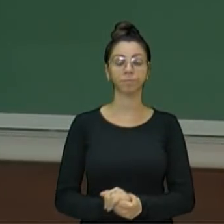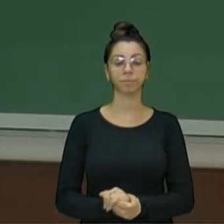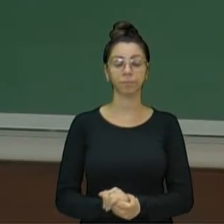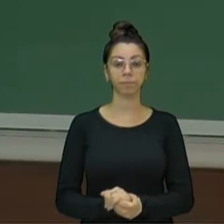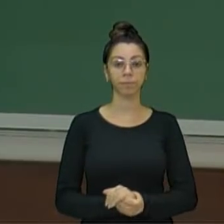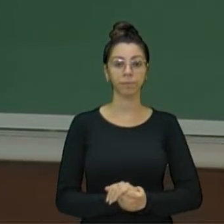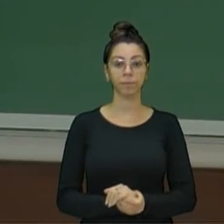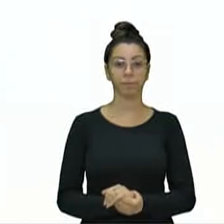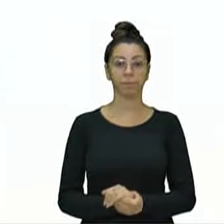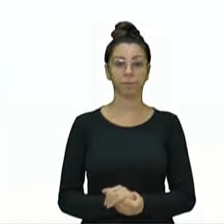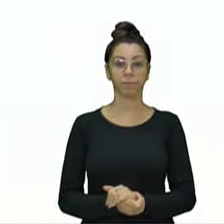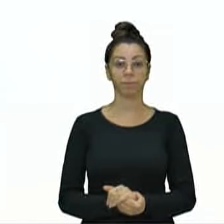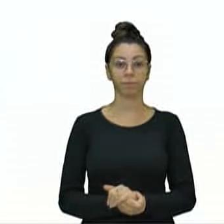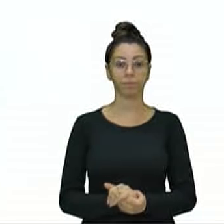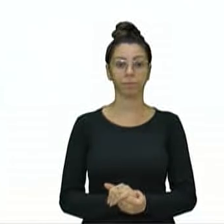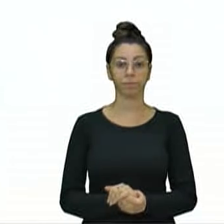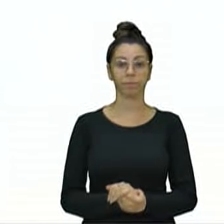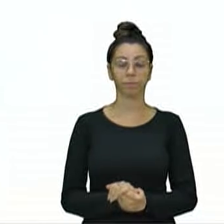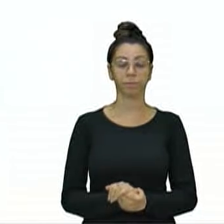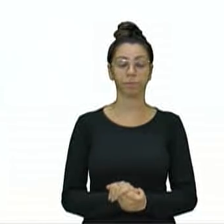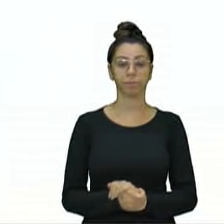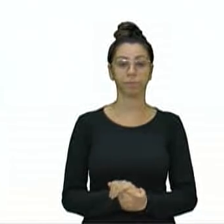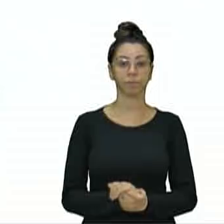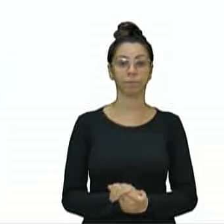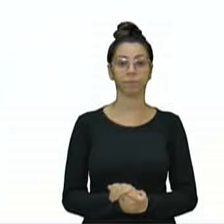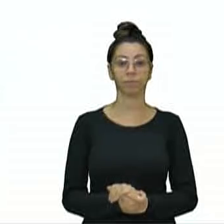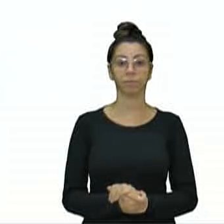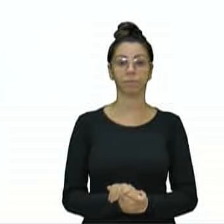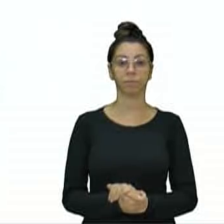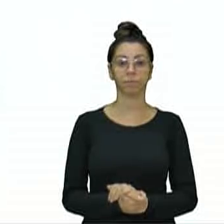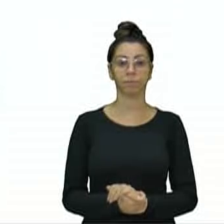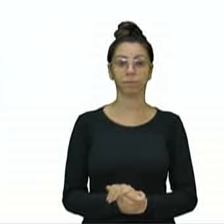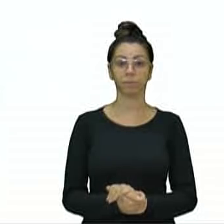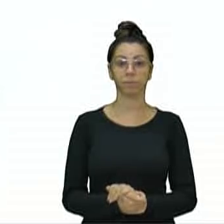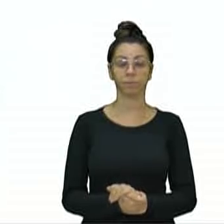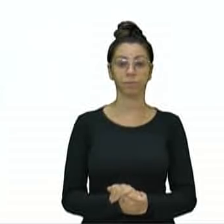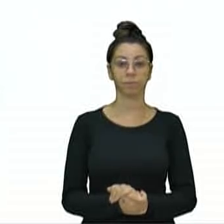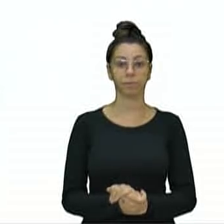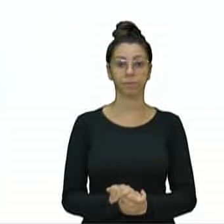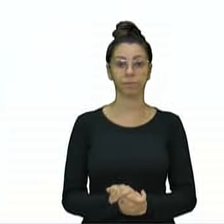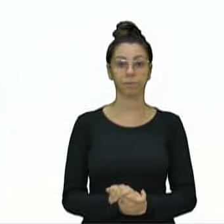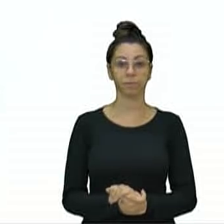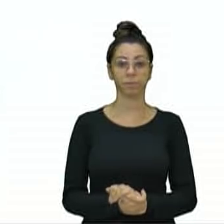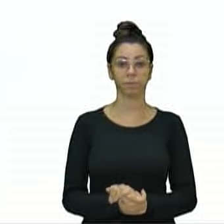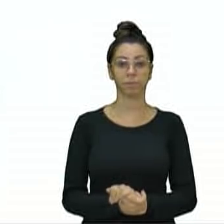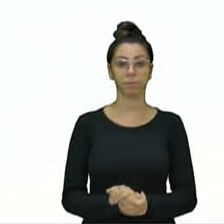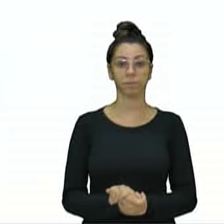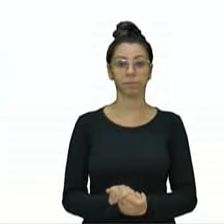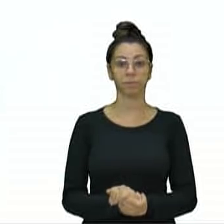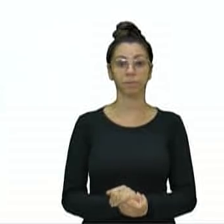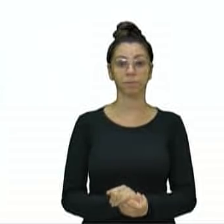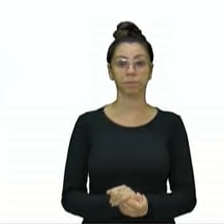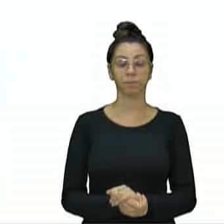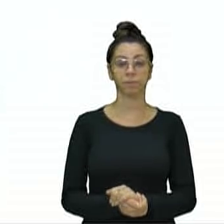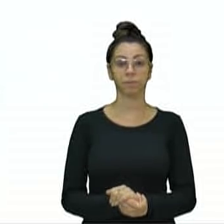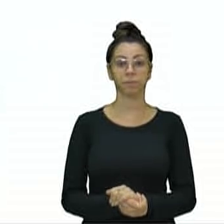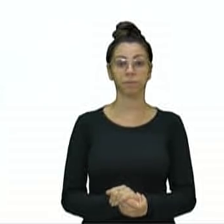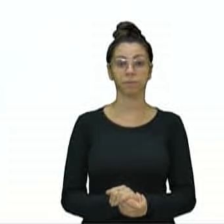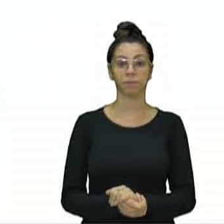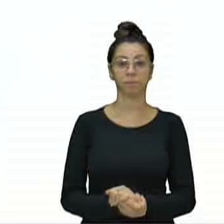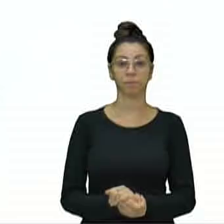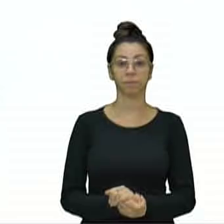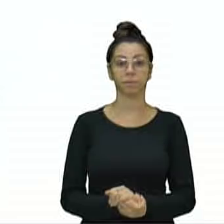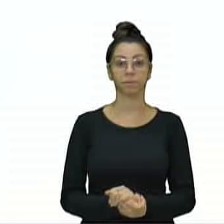diz assim: When Savita was a child, she couldn't go to bed late, but now she can stay